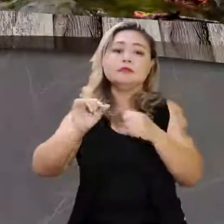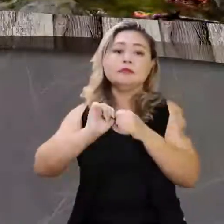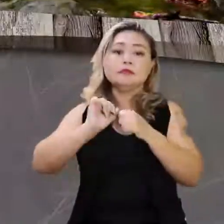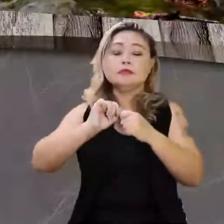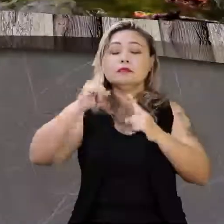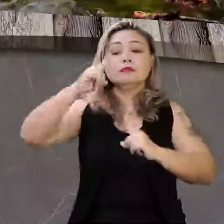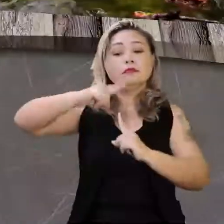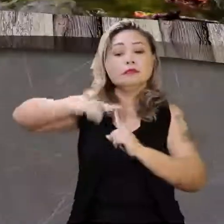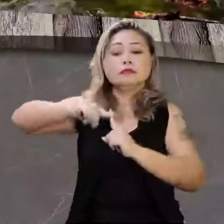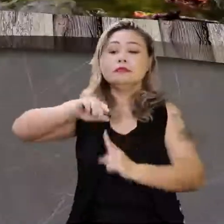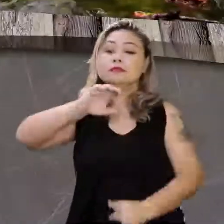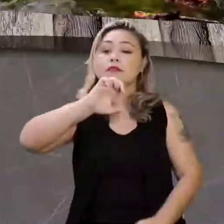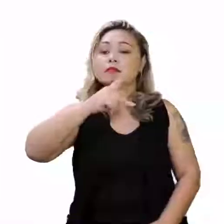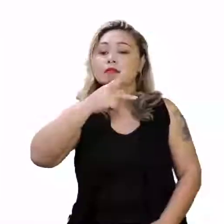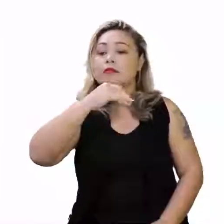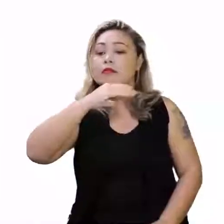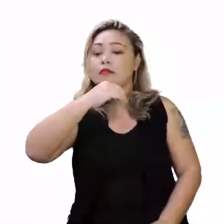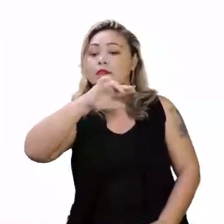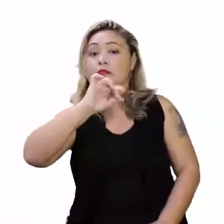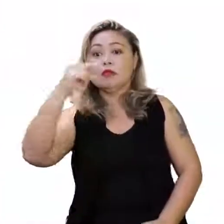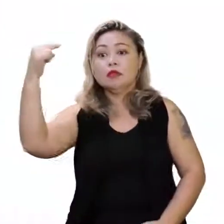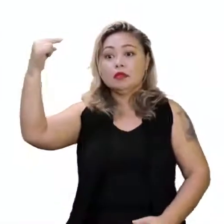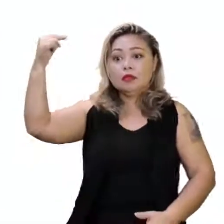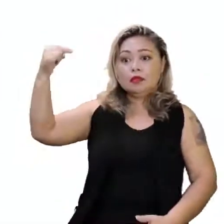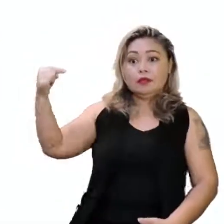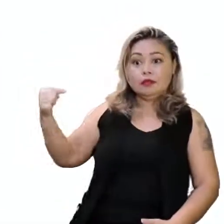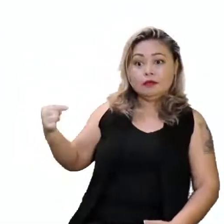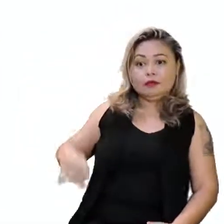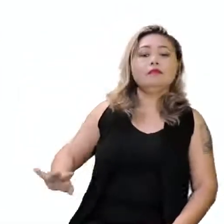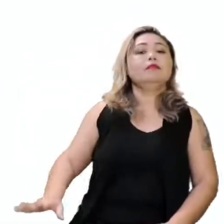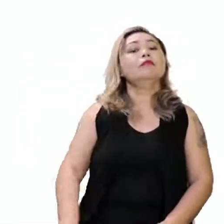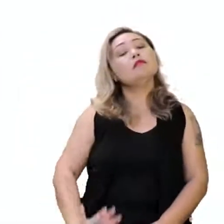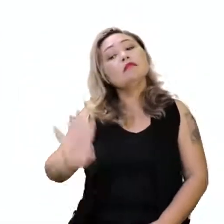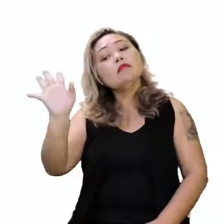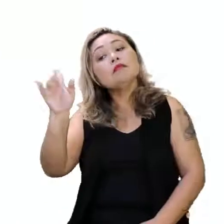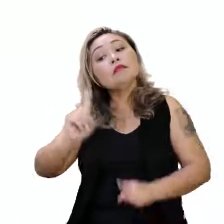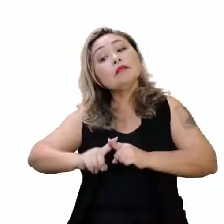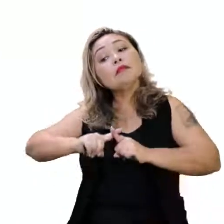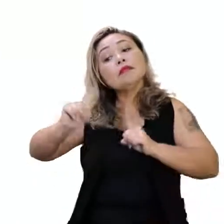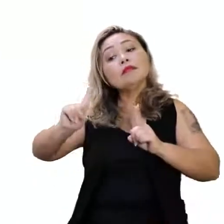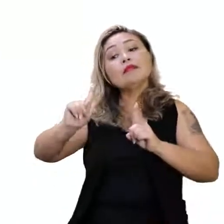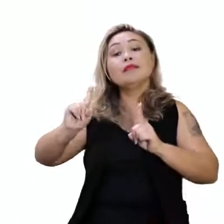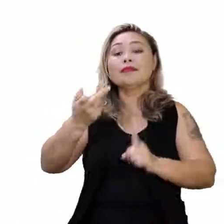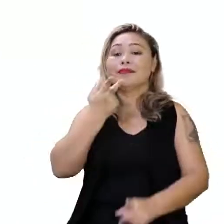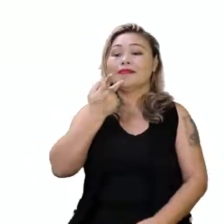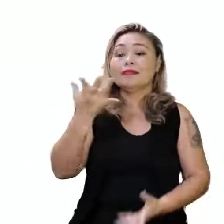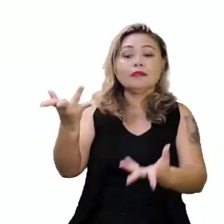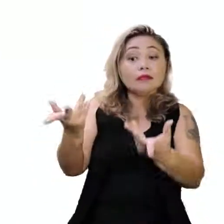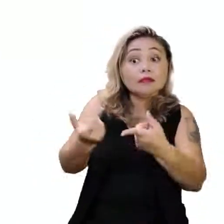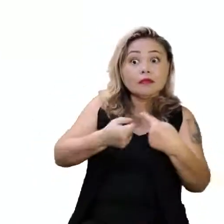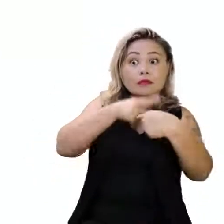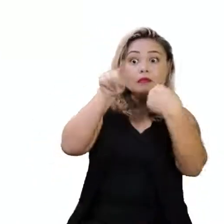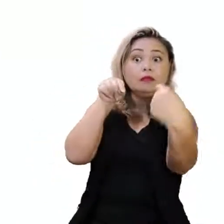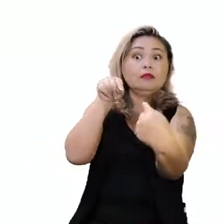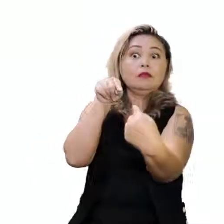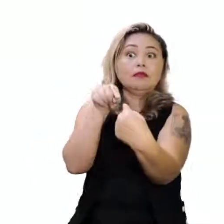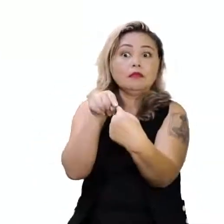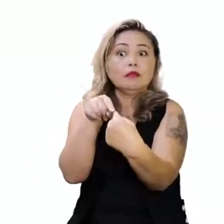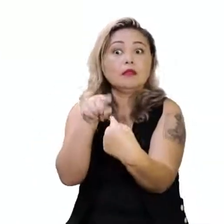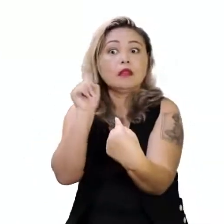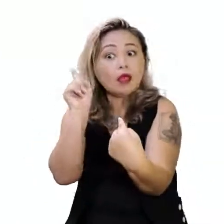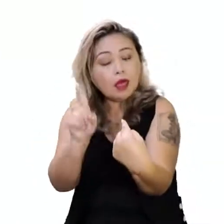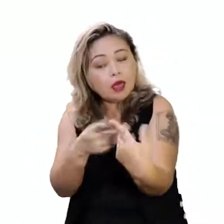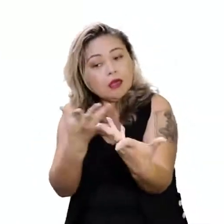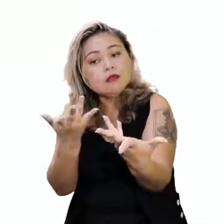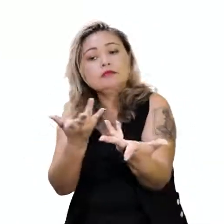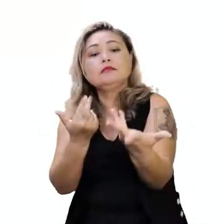os tipos de especiação, conhecer cada uma delas. Vamos lá, galera. Mas, para isso, a gente tem que falar das habilidades. Eita,